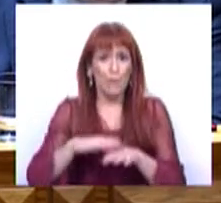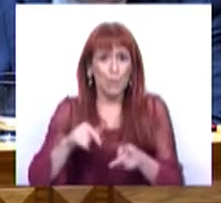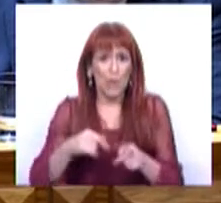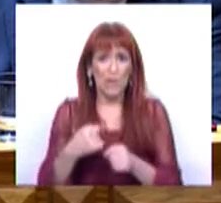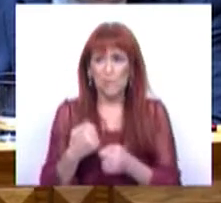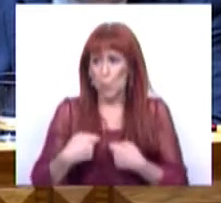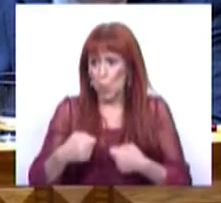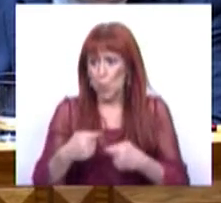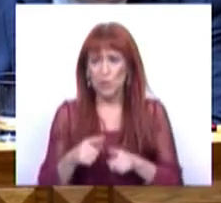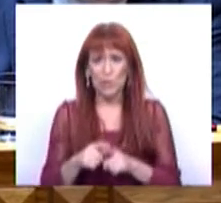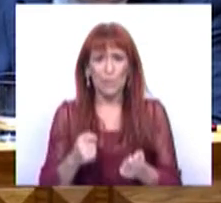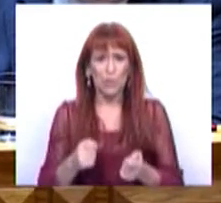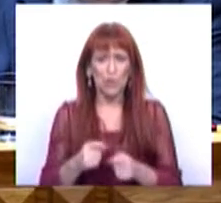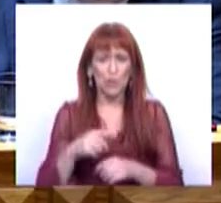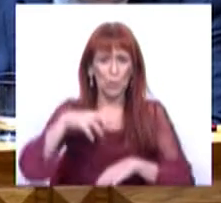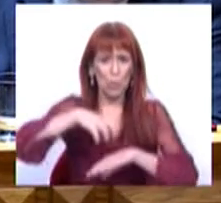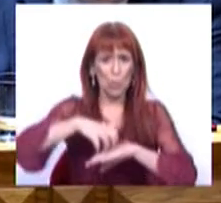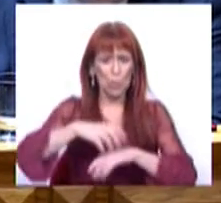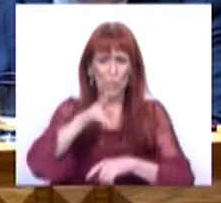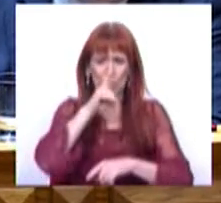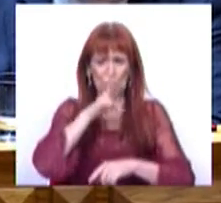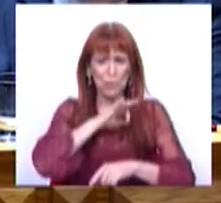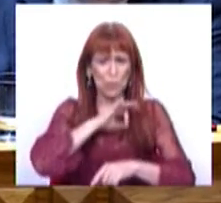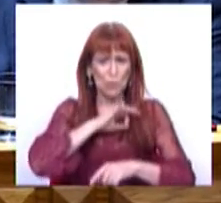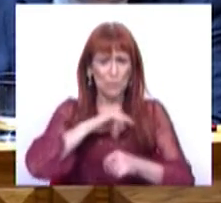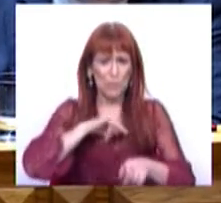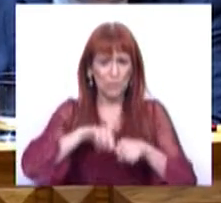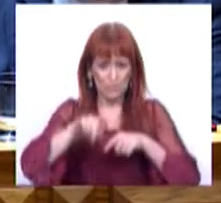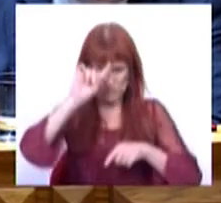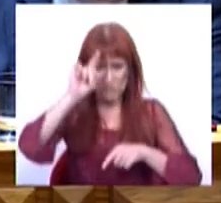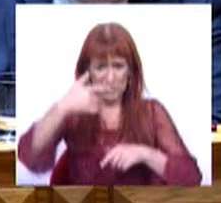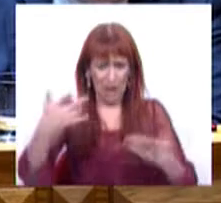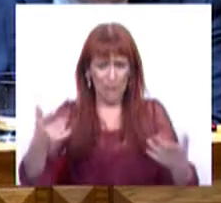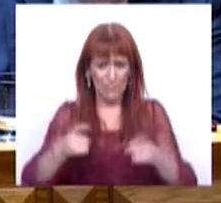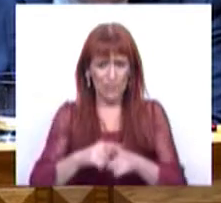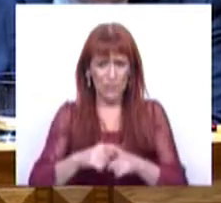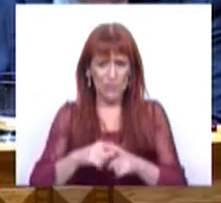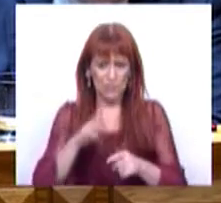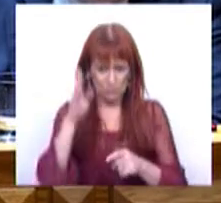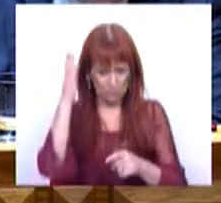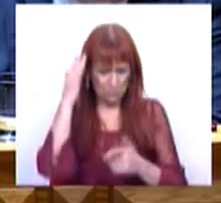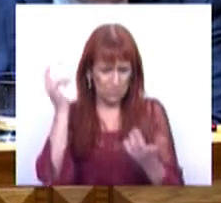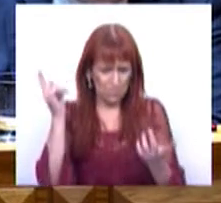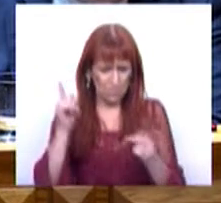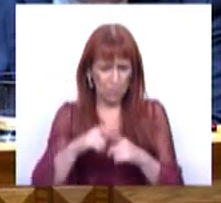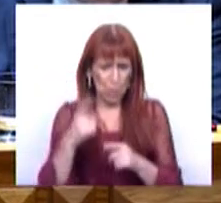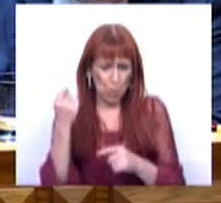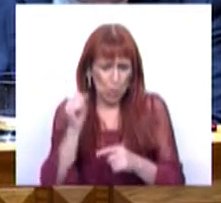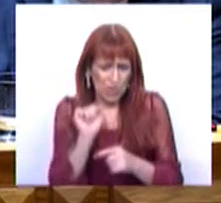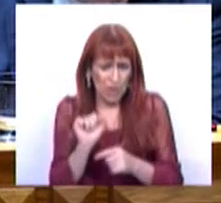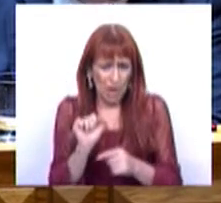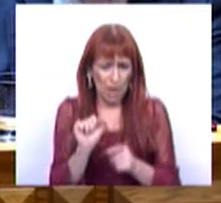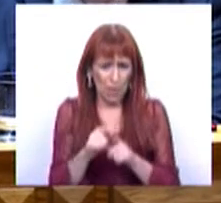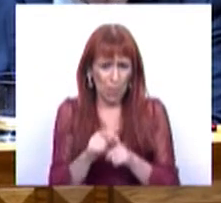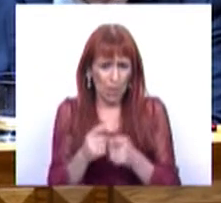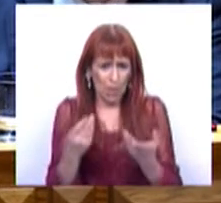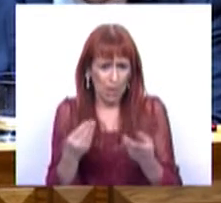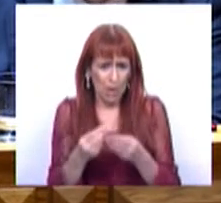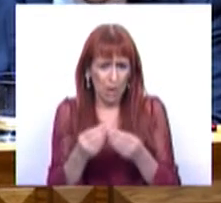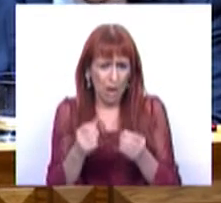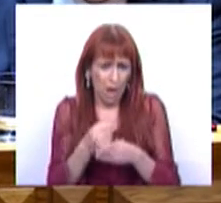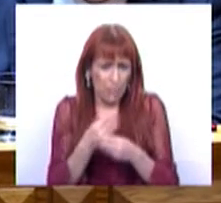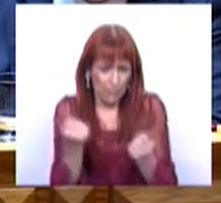de um consumo num posto de abastecimento, porque, como o Sr. Deputado Rui Rocha sabe, e há penso que me acompanhará, o dinheiro é mesmo bem fungível.